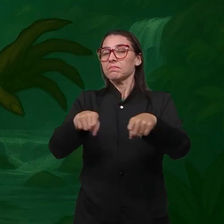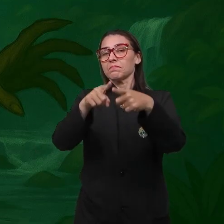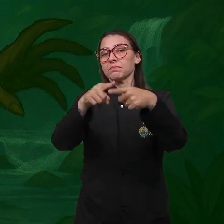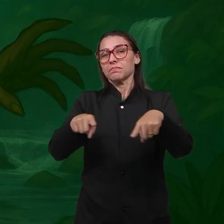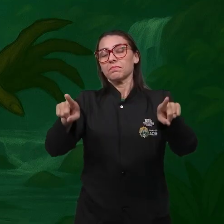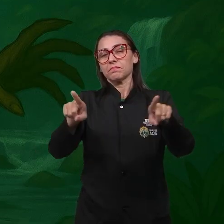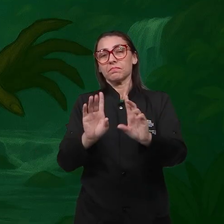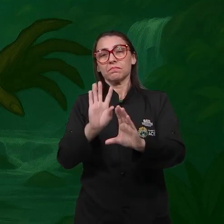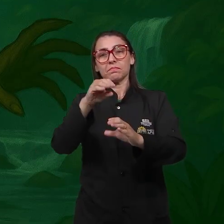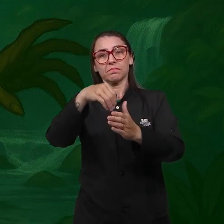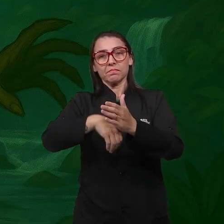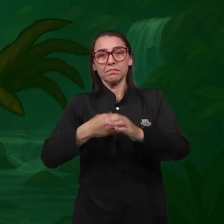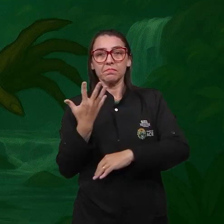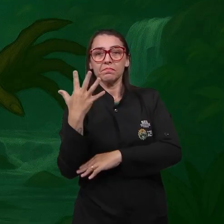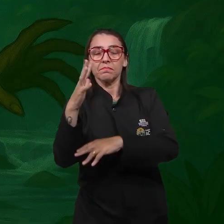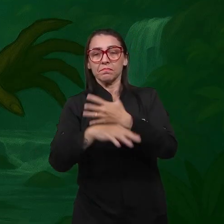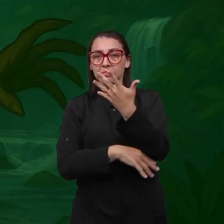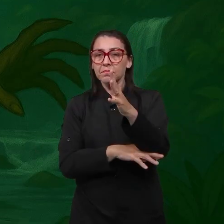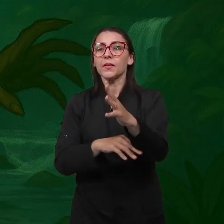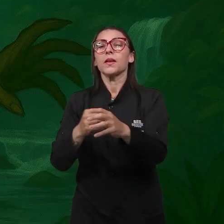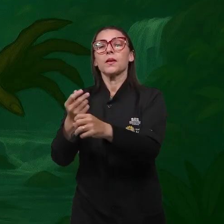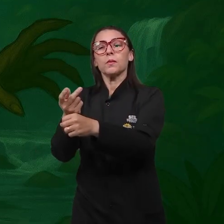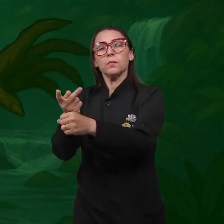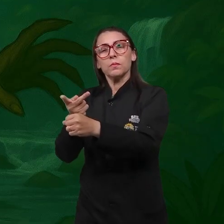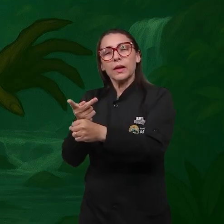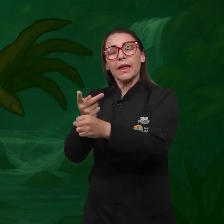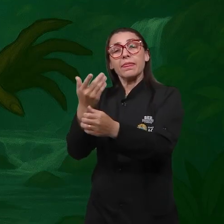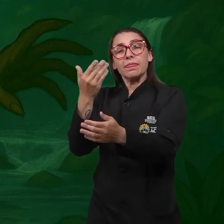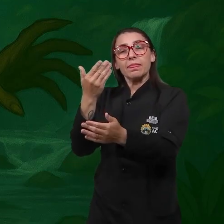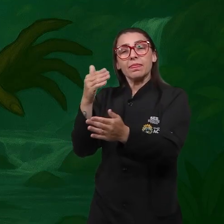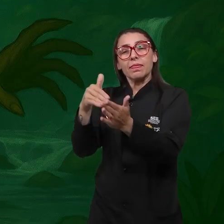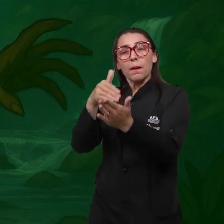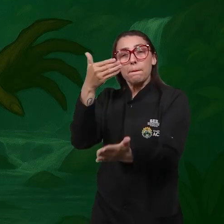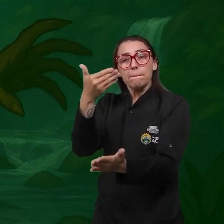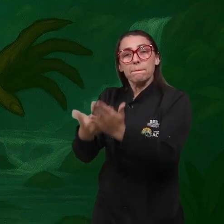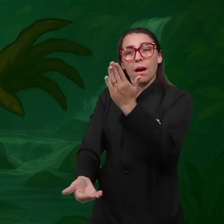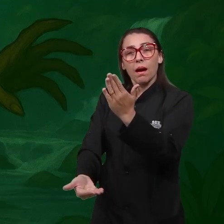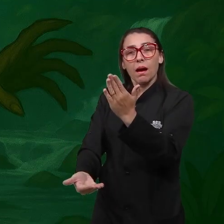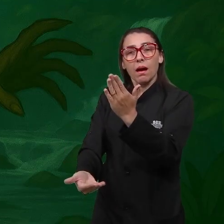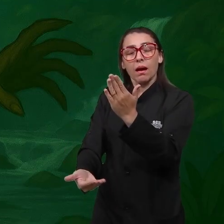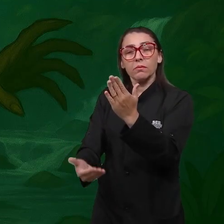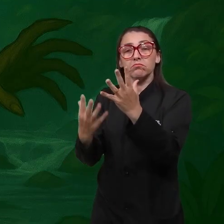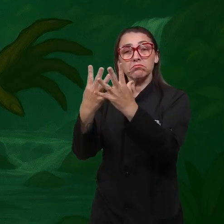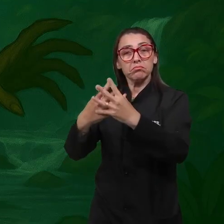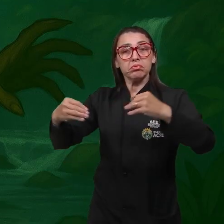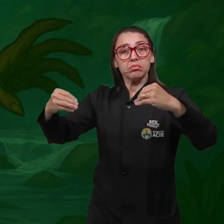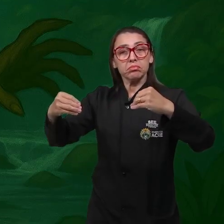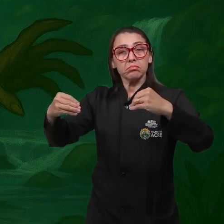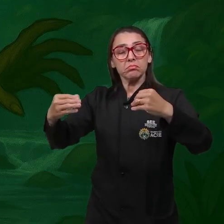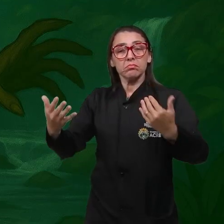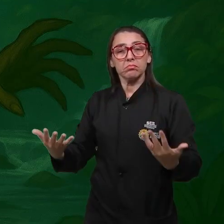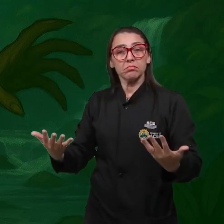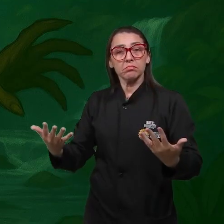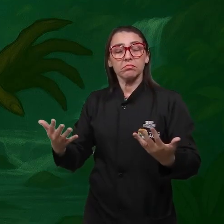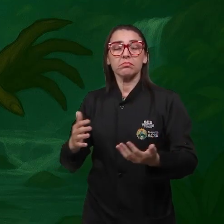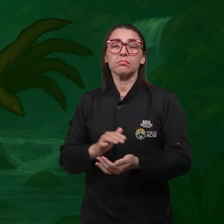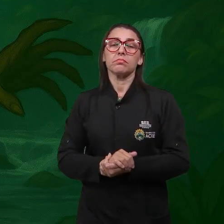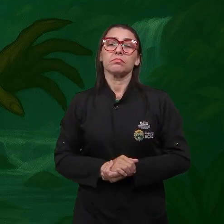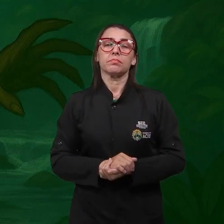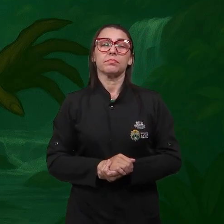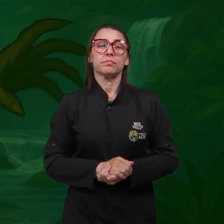pessoa para dentro da mata, cada vez mais para dentro, até a pessoa se perder. Então essa pessoa some, né? Aí